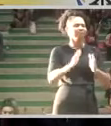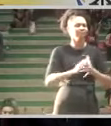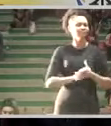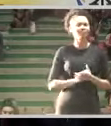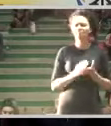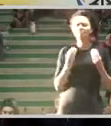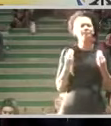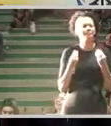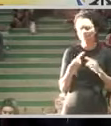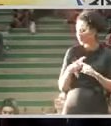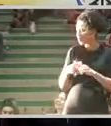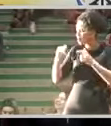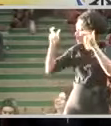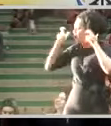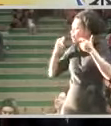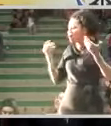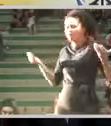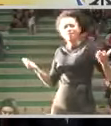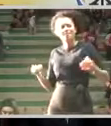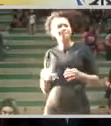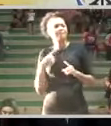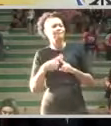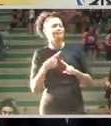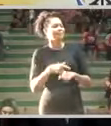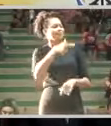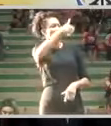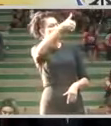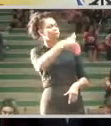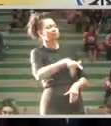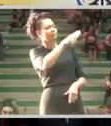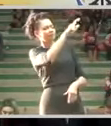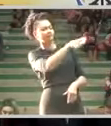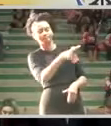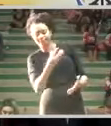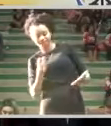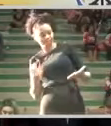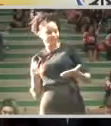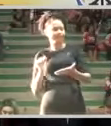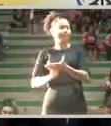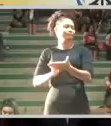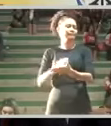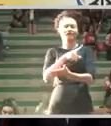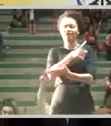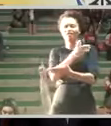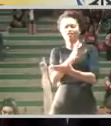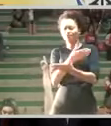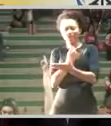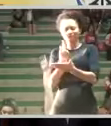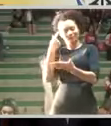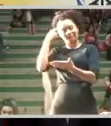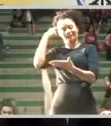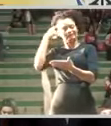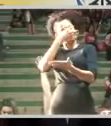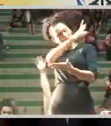Mas por quê? Porque tem um Zé Ninguém lá que não estava no meu plano, mas eu vou ter que colocar.